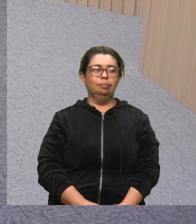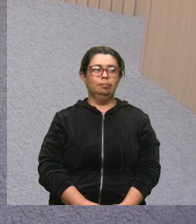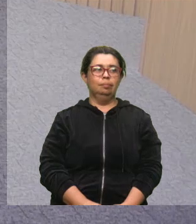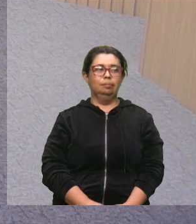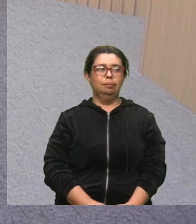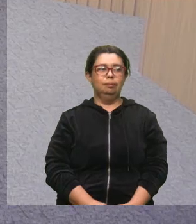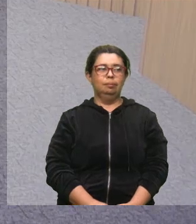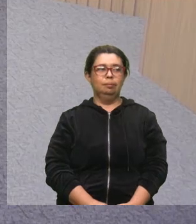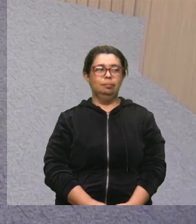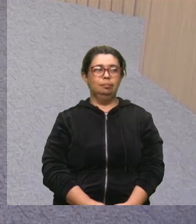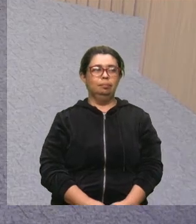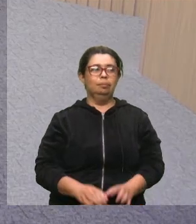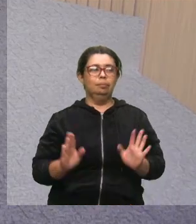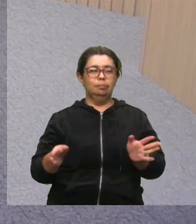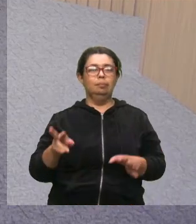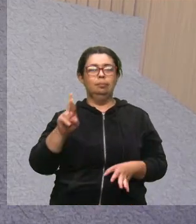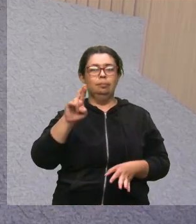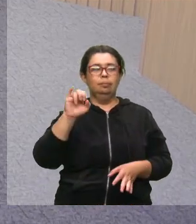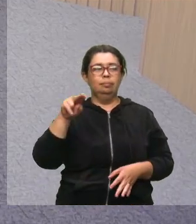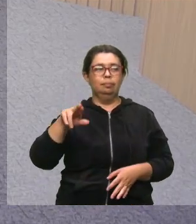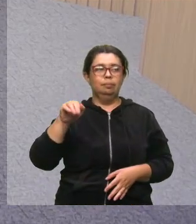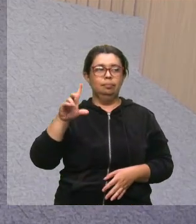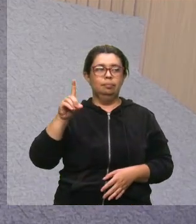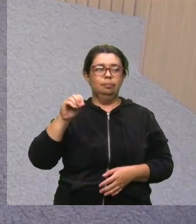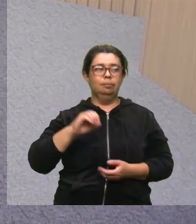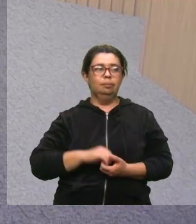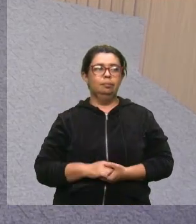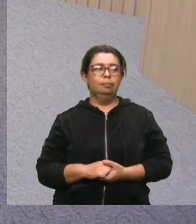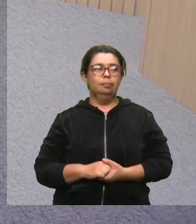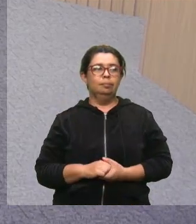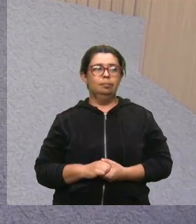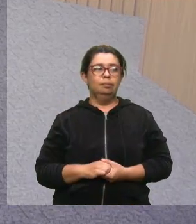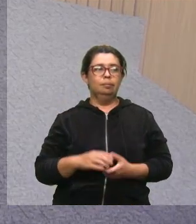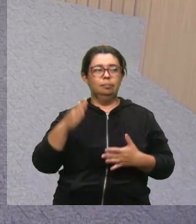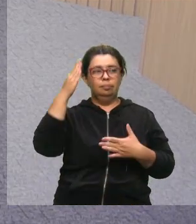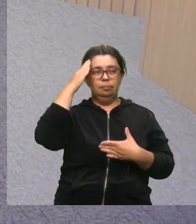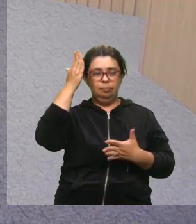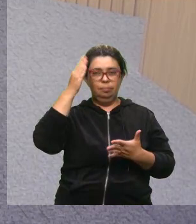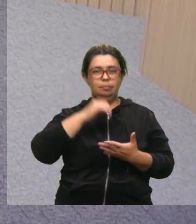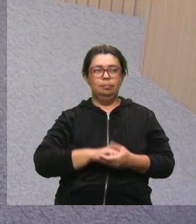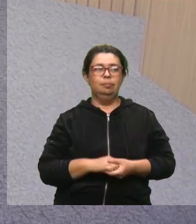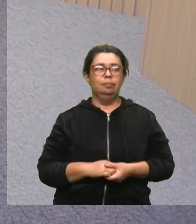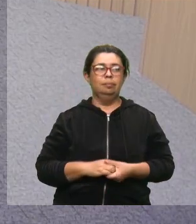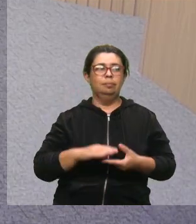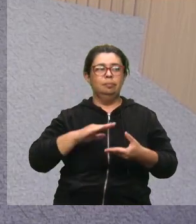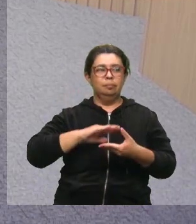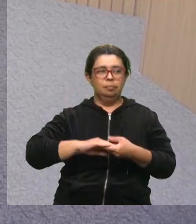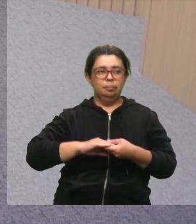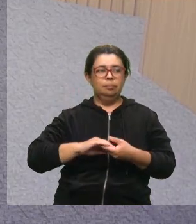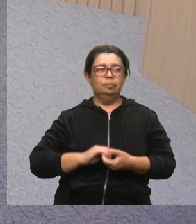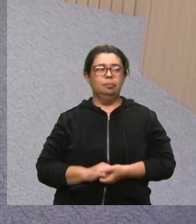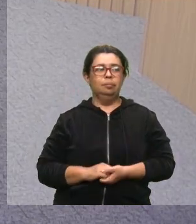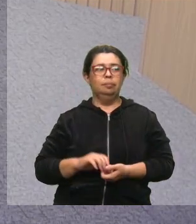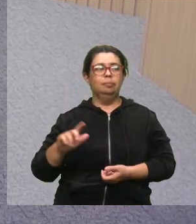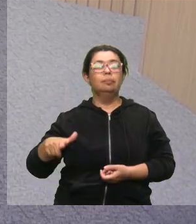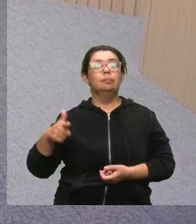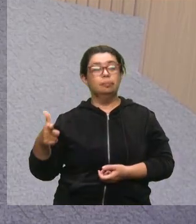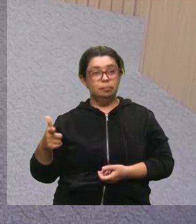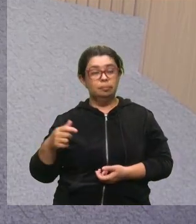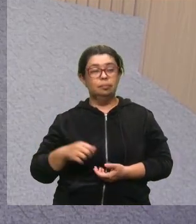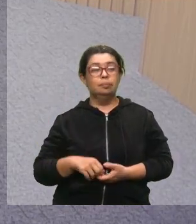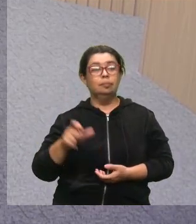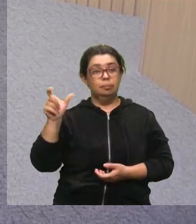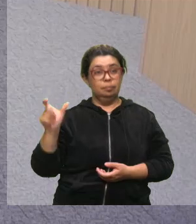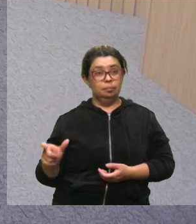Com a palavra, Reinaldo Farto Nunes. Obrigado, Fernando. Em seu nome, cumprimento os demais componentes da